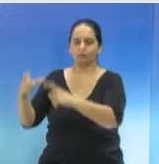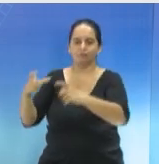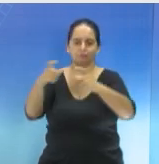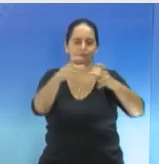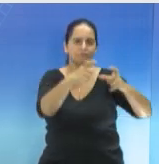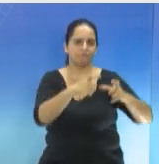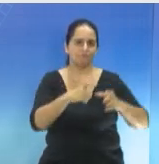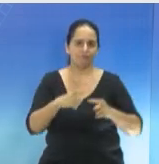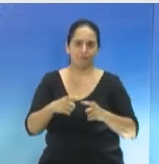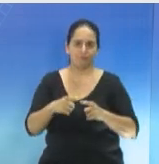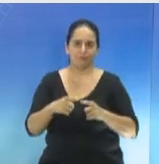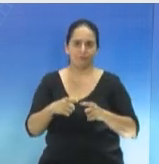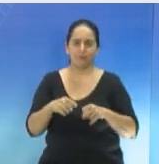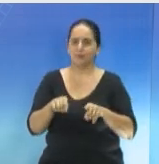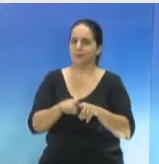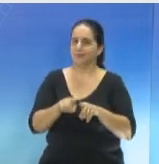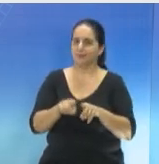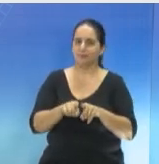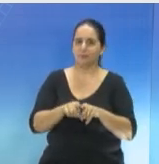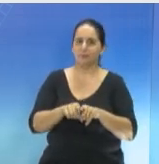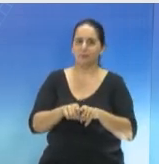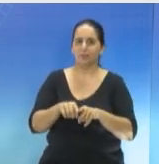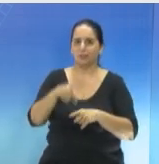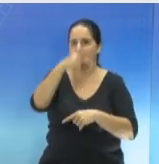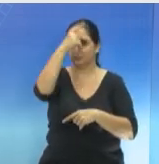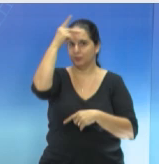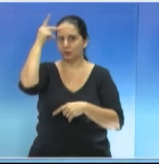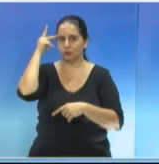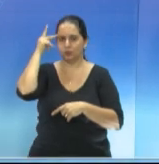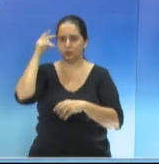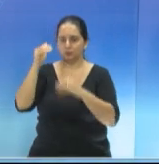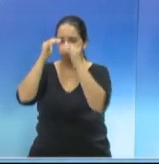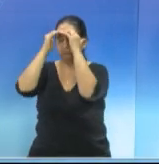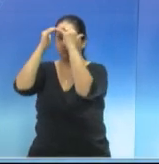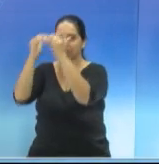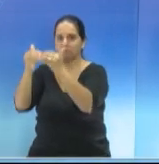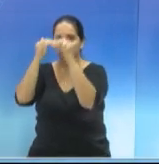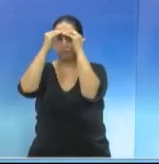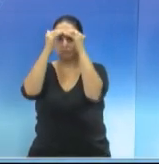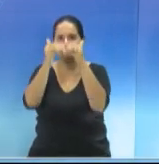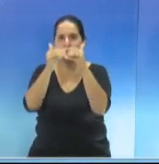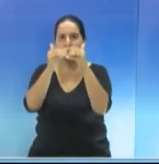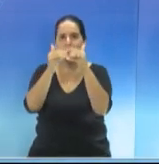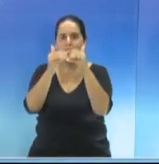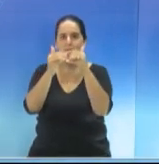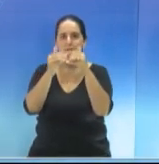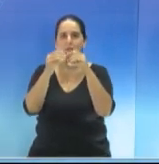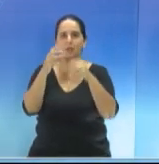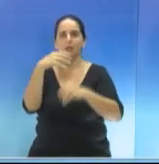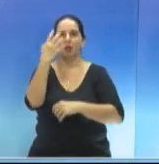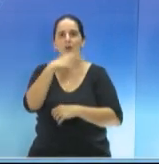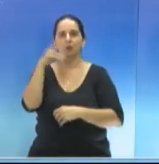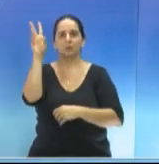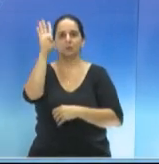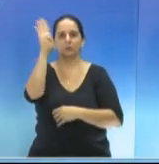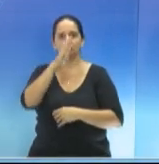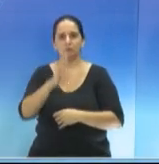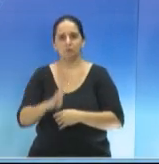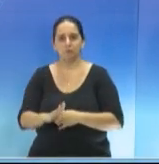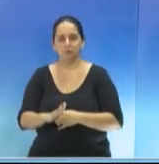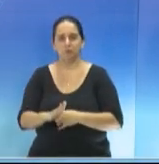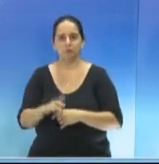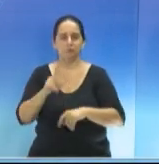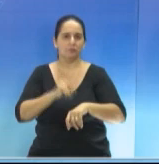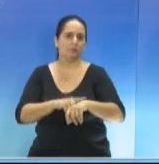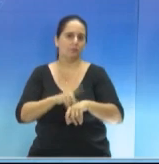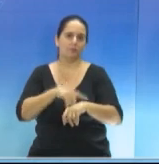nem todas as pessoas, né, respeitam ou cantam, né, acompanham a letra da música nos momentos